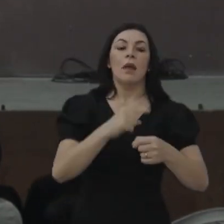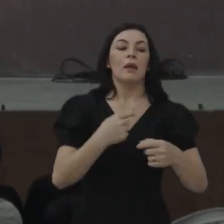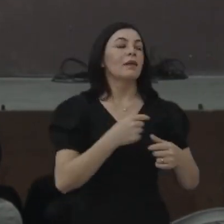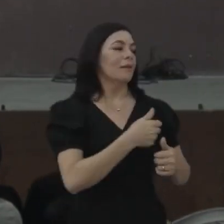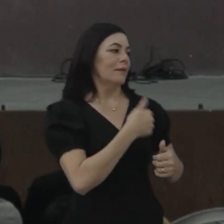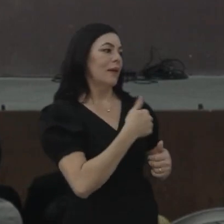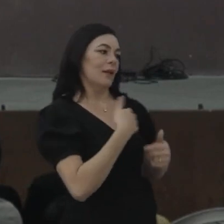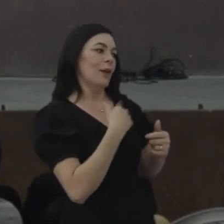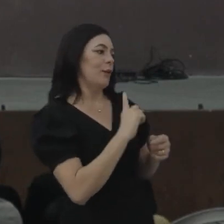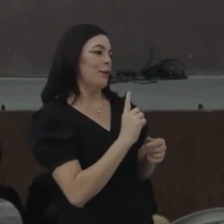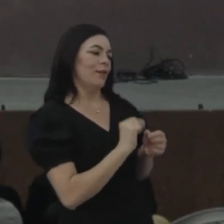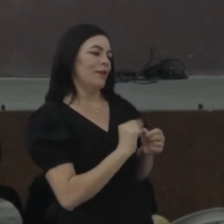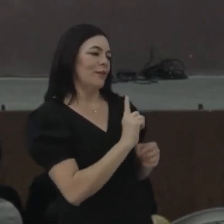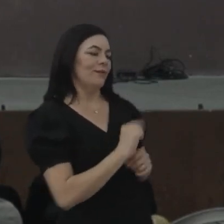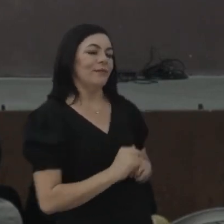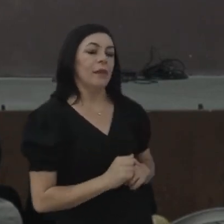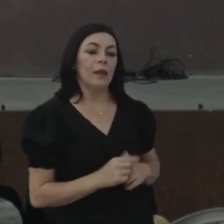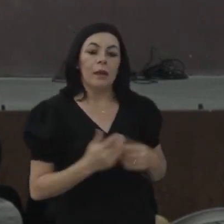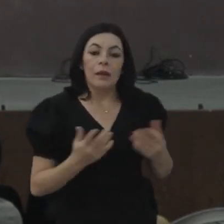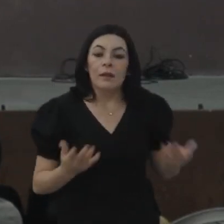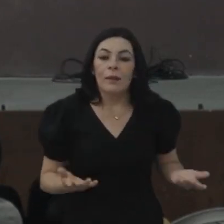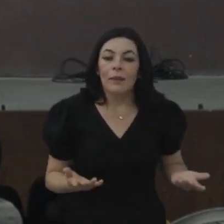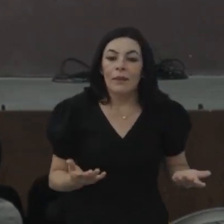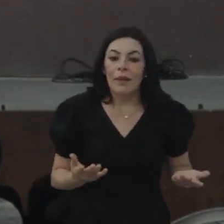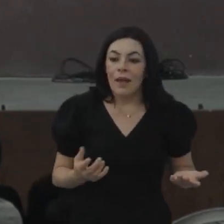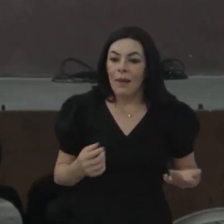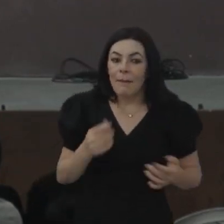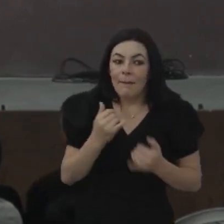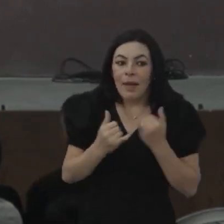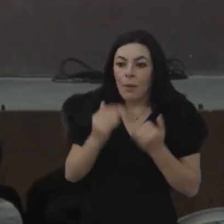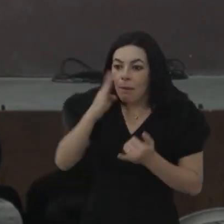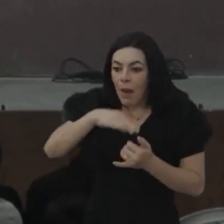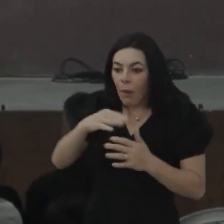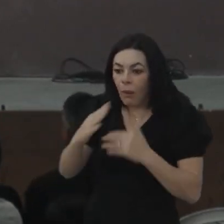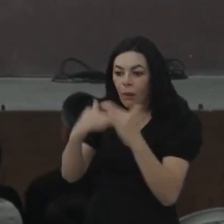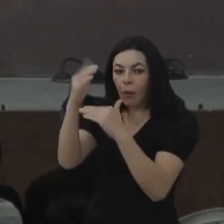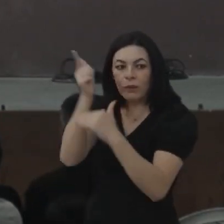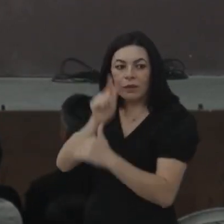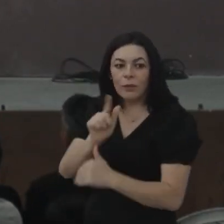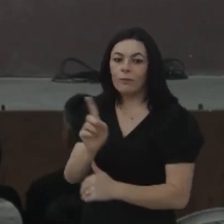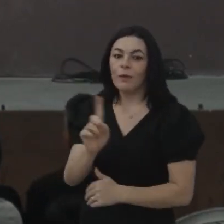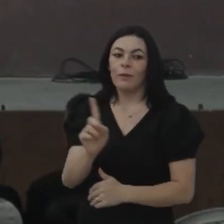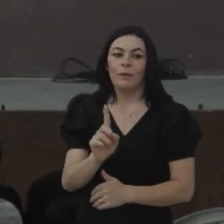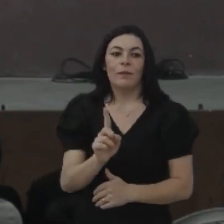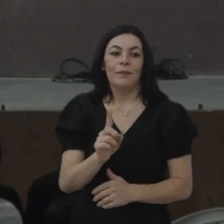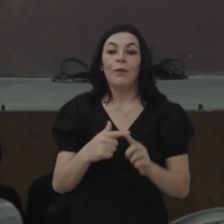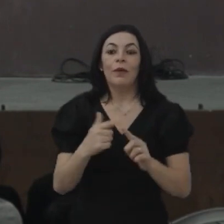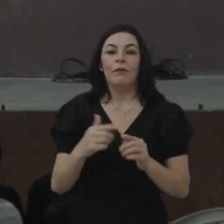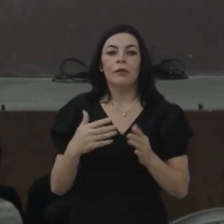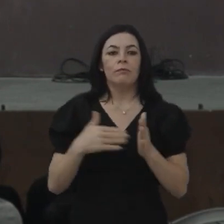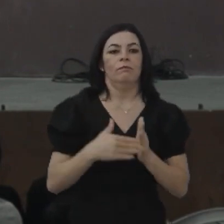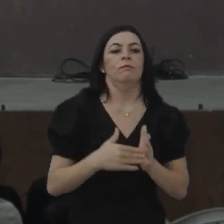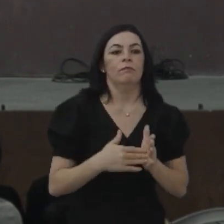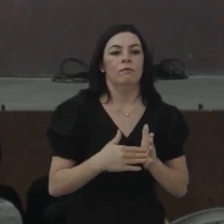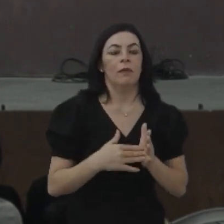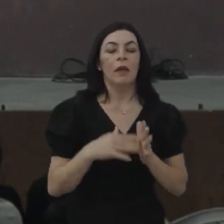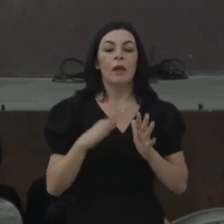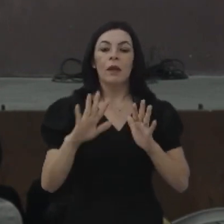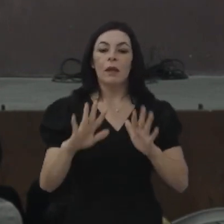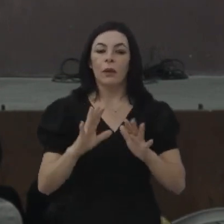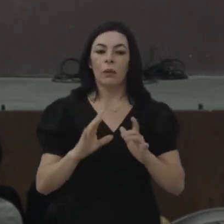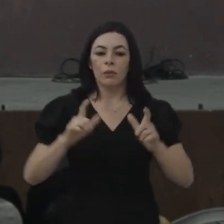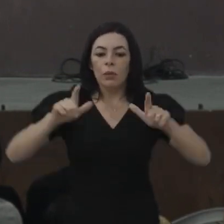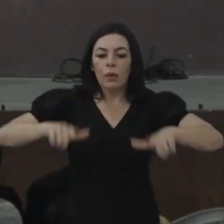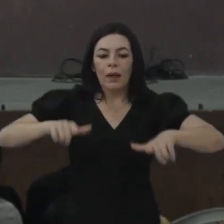faço. Então o mal não conseguiu avançar por você, vai avançar por outro, mas por você não. Então no seu setor,